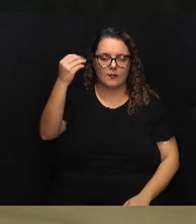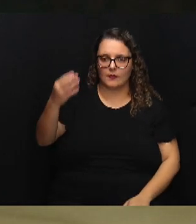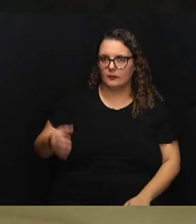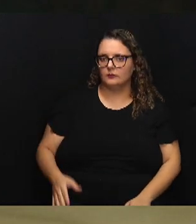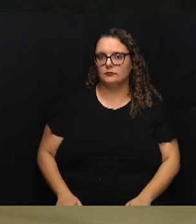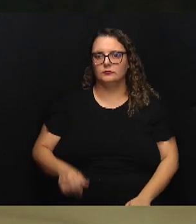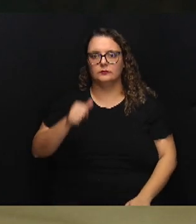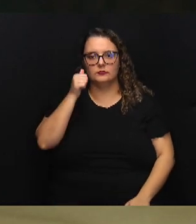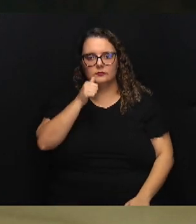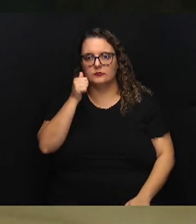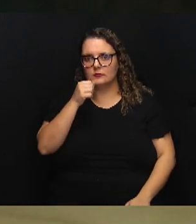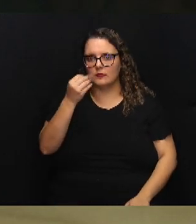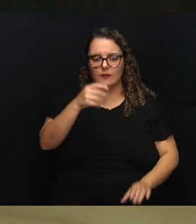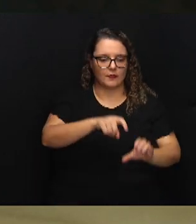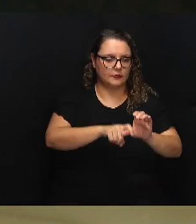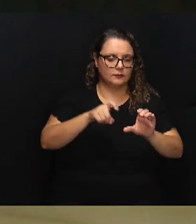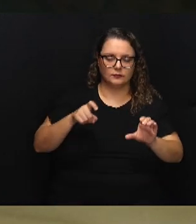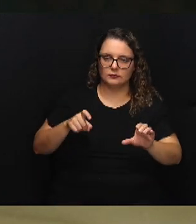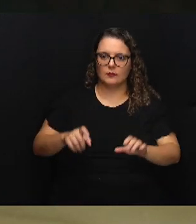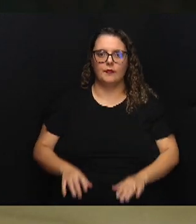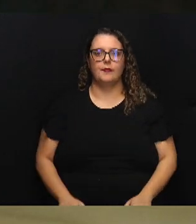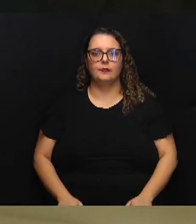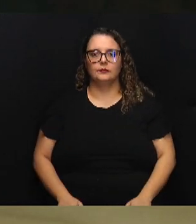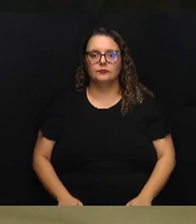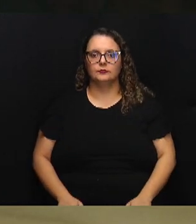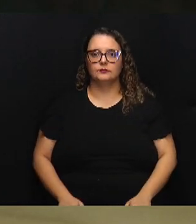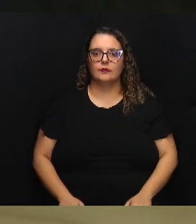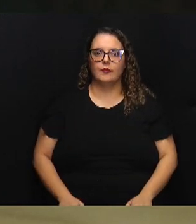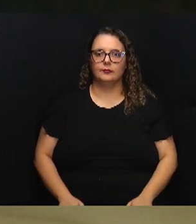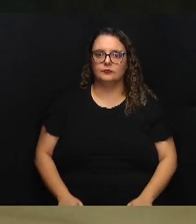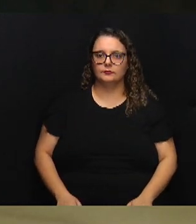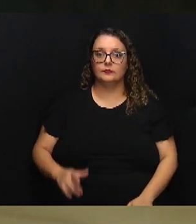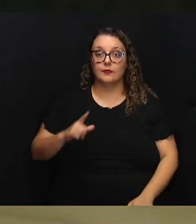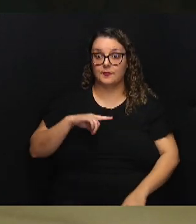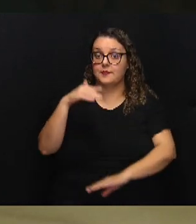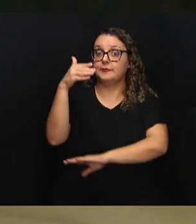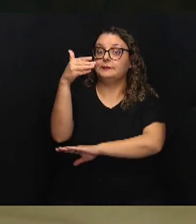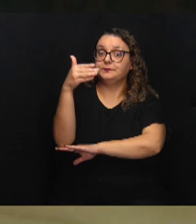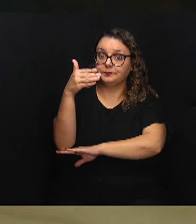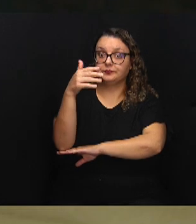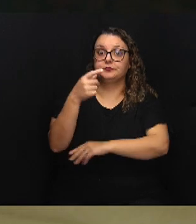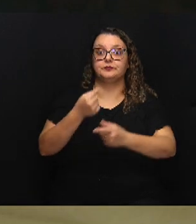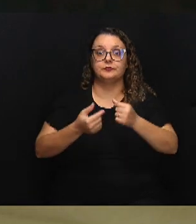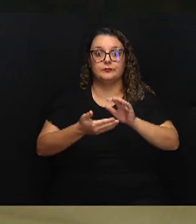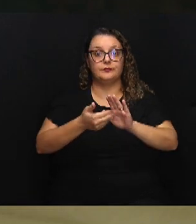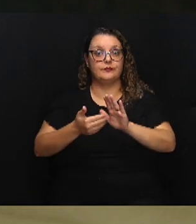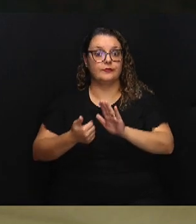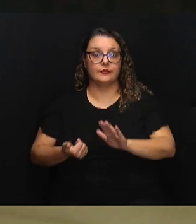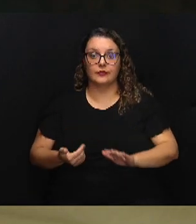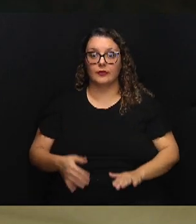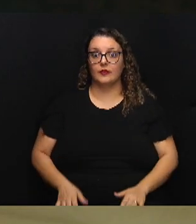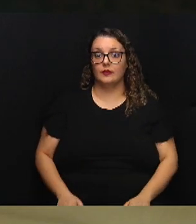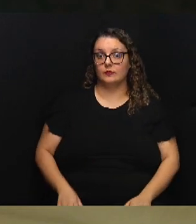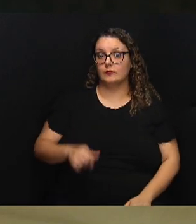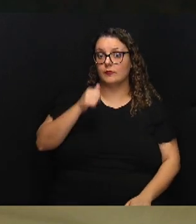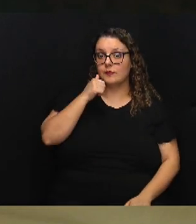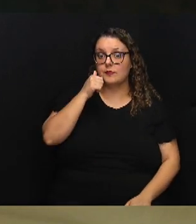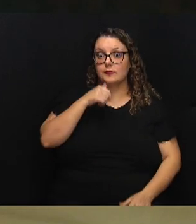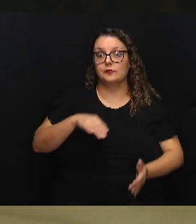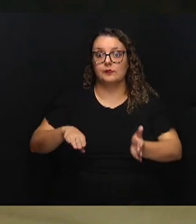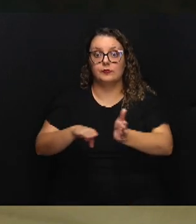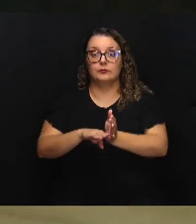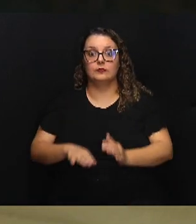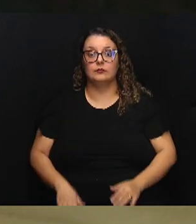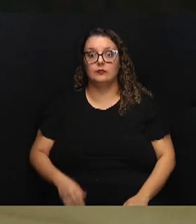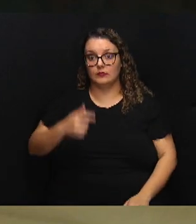de mulheres independentes e que, assim, tem até hotéis dando descontos para a mulher que chegar e falar, olha, eu